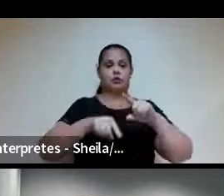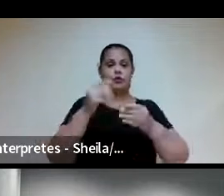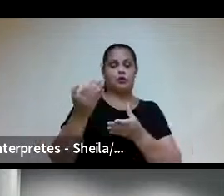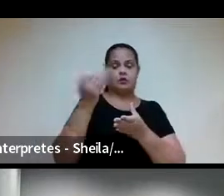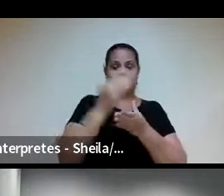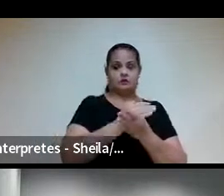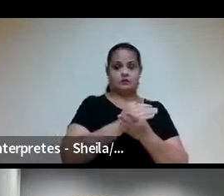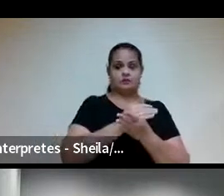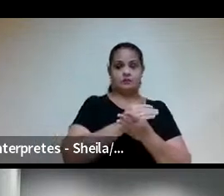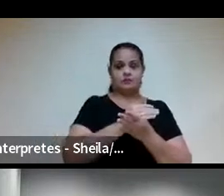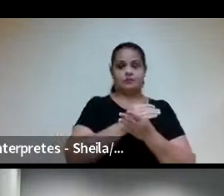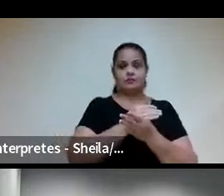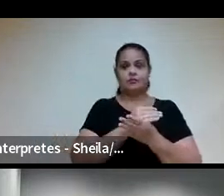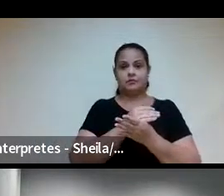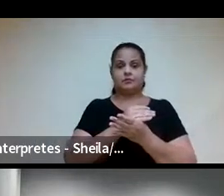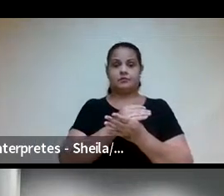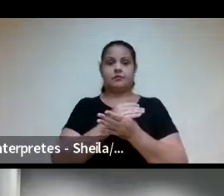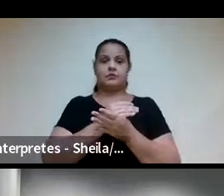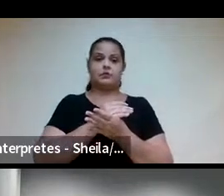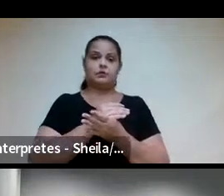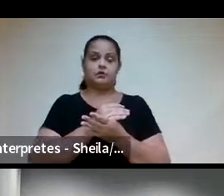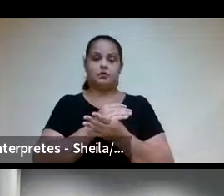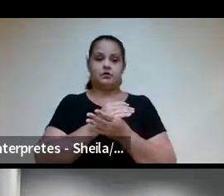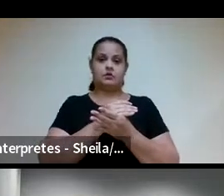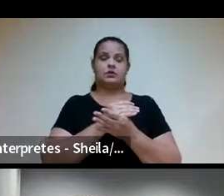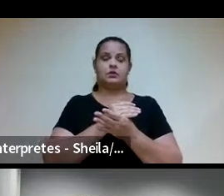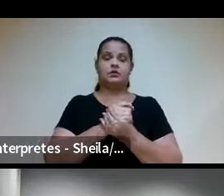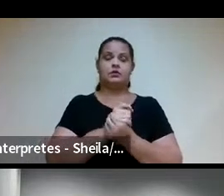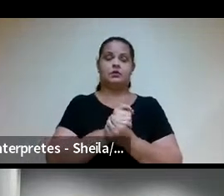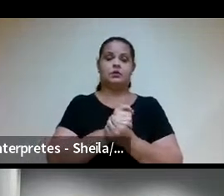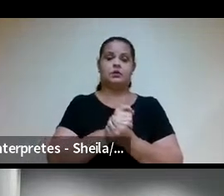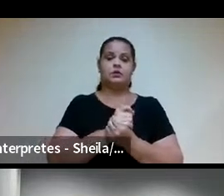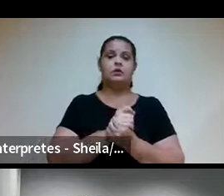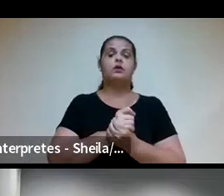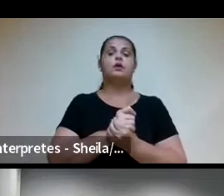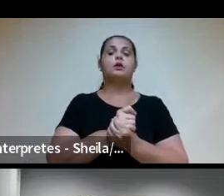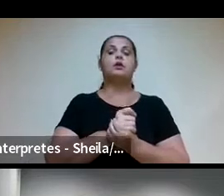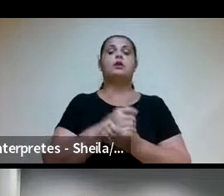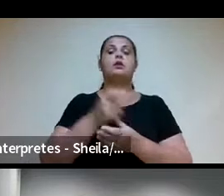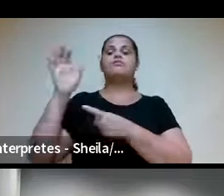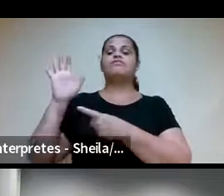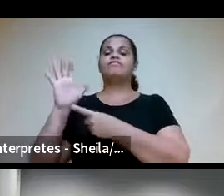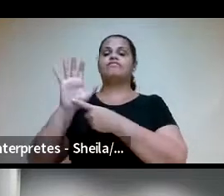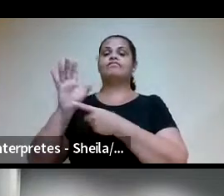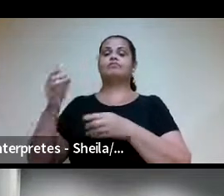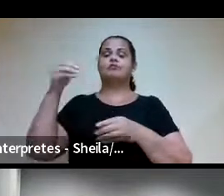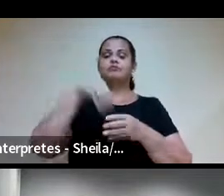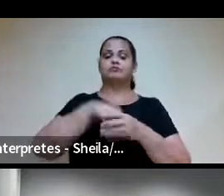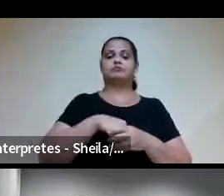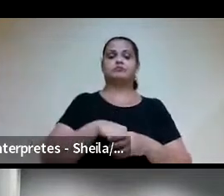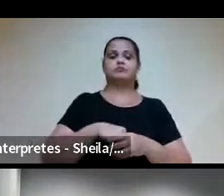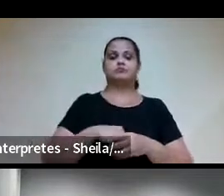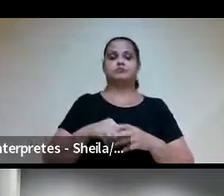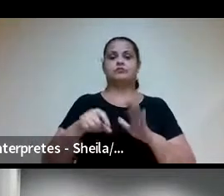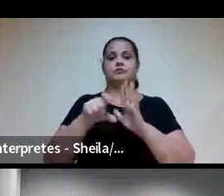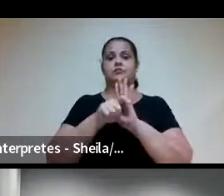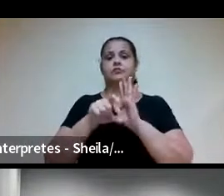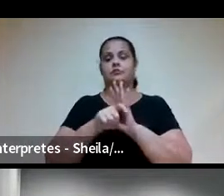é suposta nulidade absoluta de decisão transitada em julgado na representação eleitoral